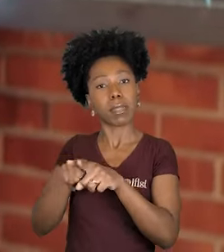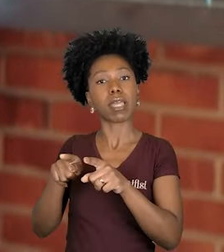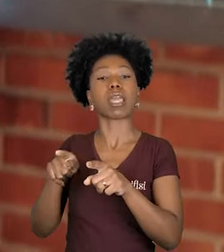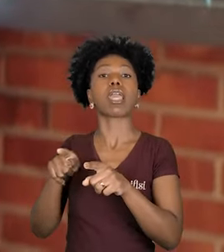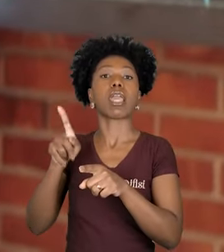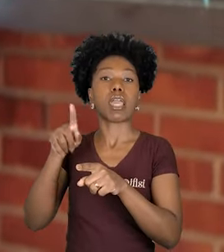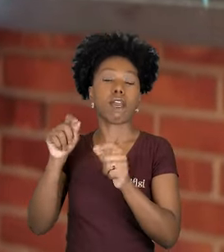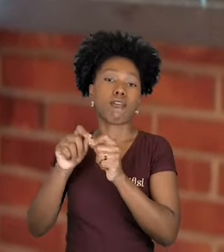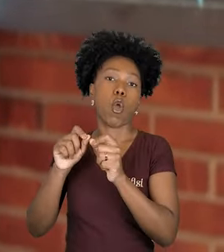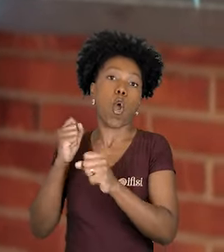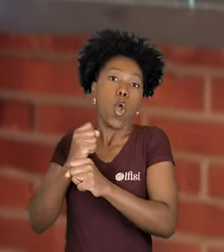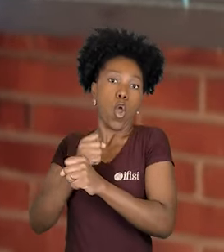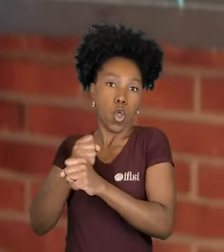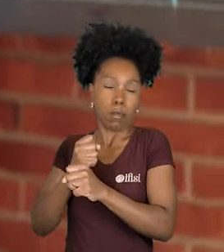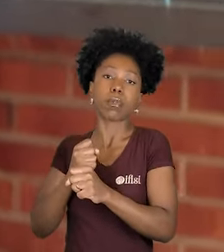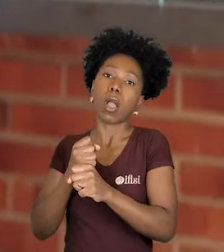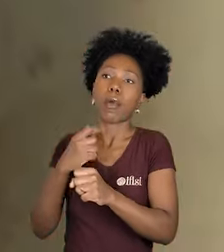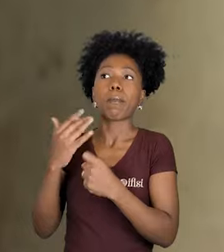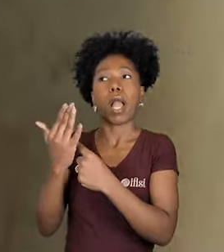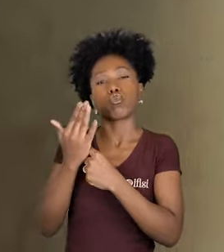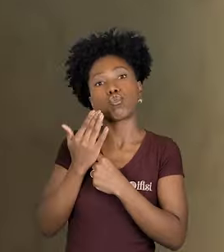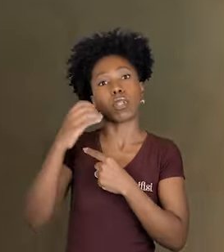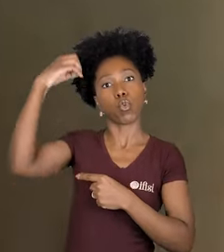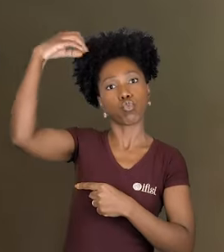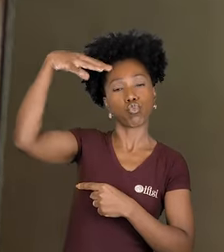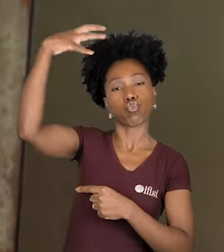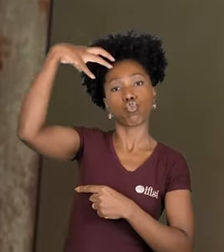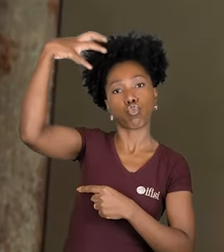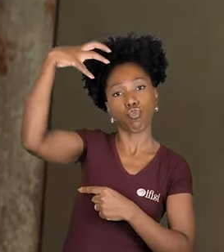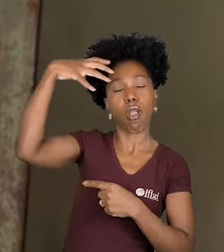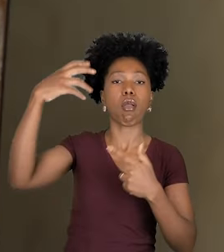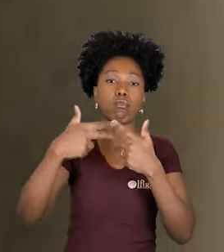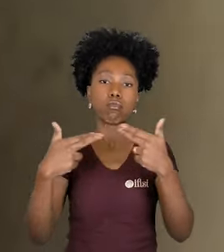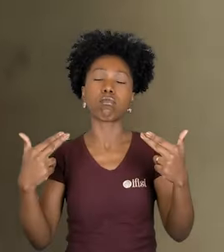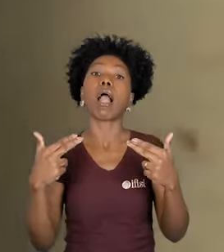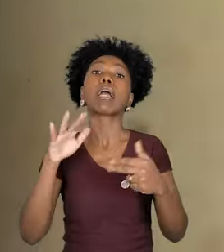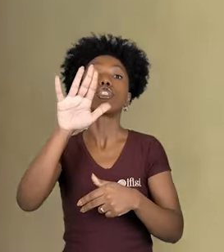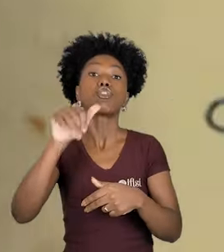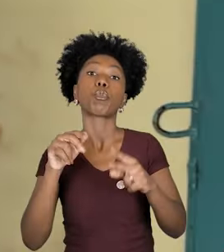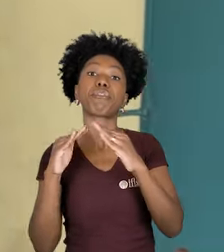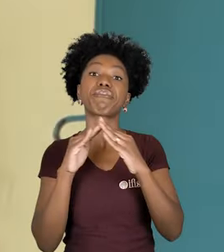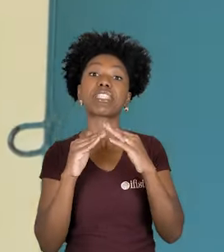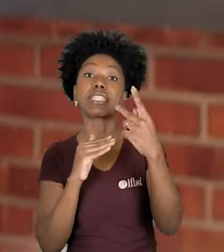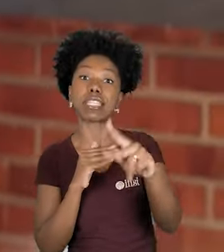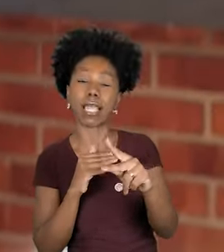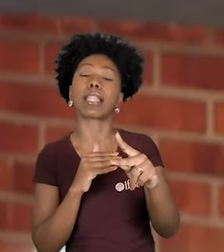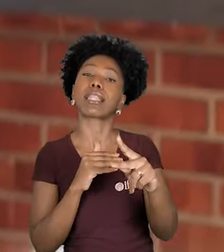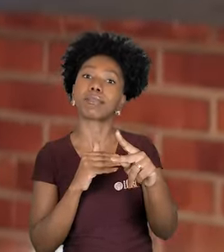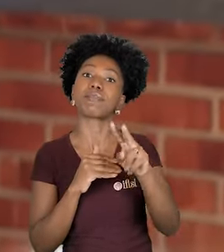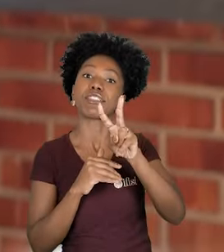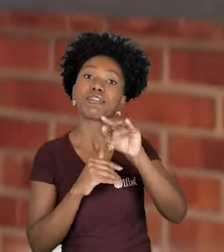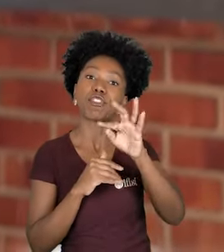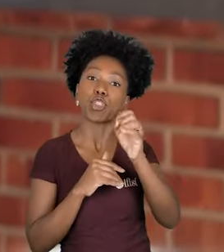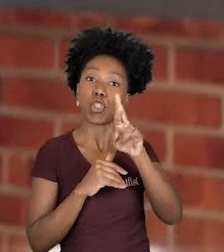toca obra, falei, ó, precisa de ajuda para ligar chuveiro, né? Aí ela veio. Aí ela trouxe a Vitória, que é a vizinha dela, ó. A Vitória é